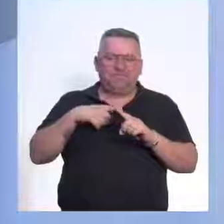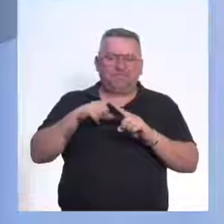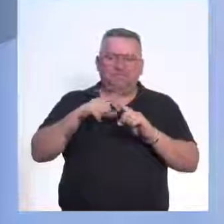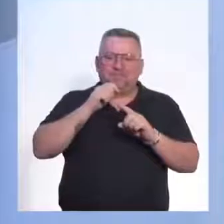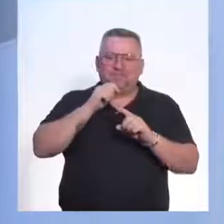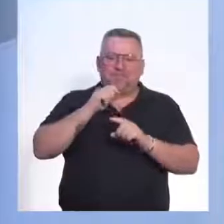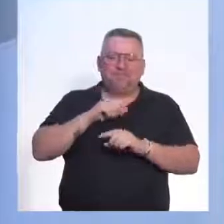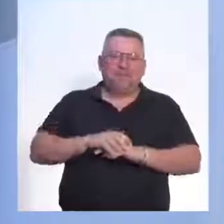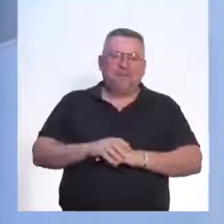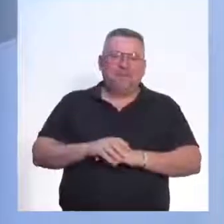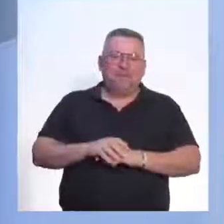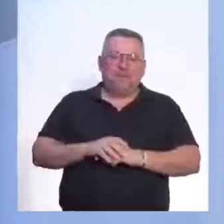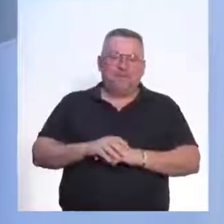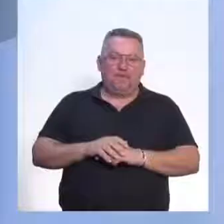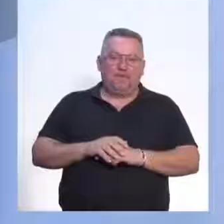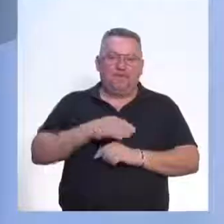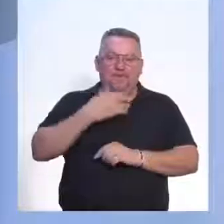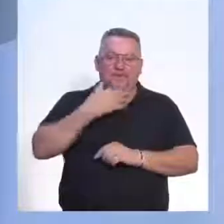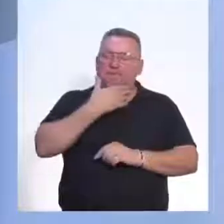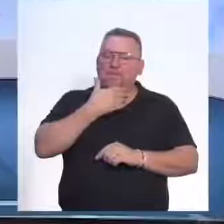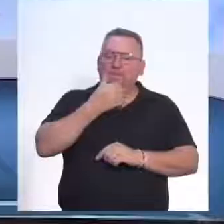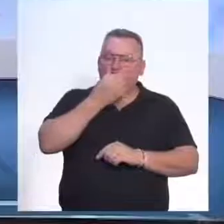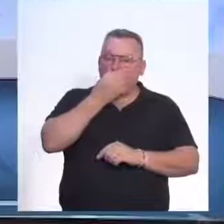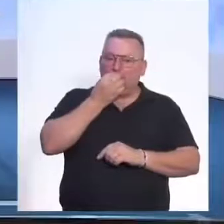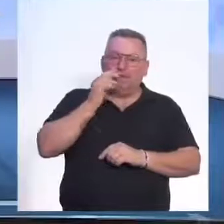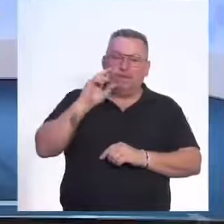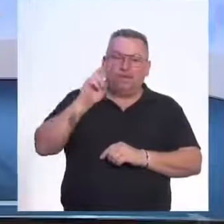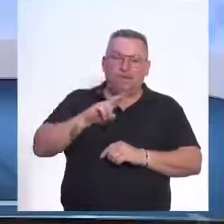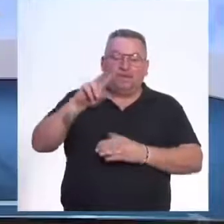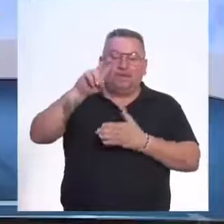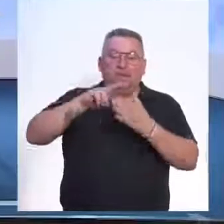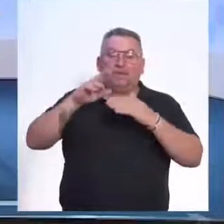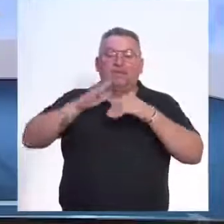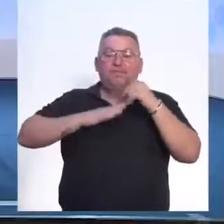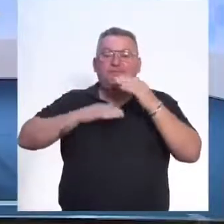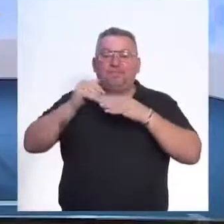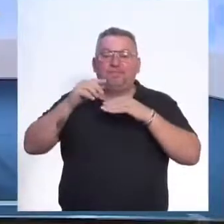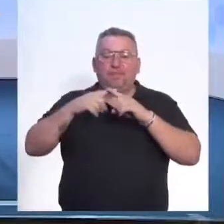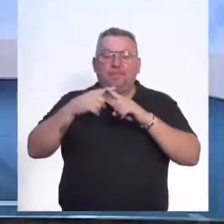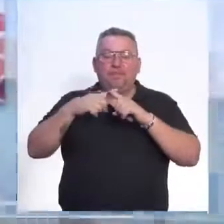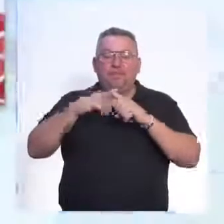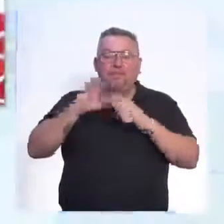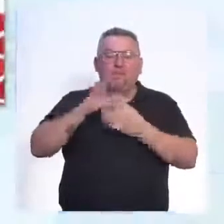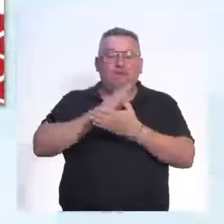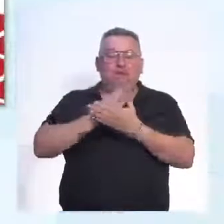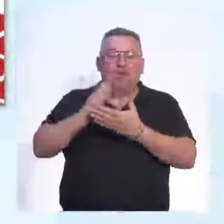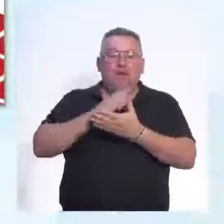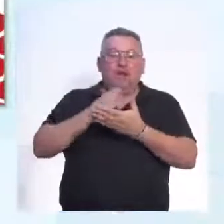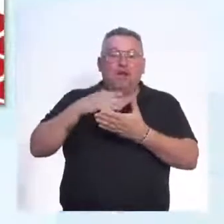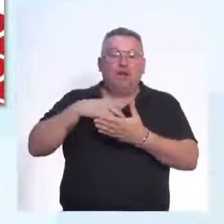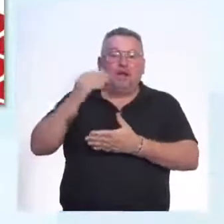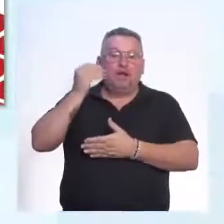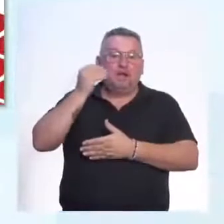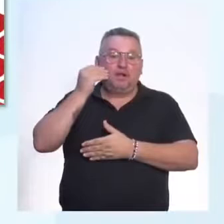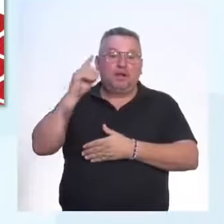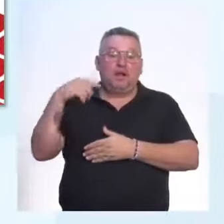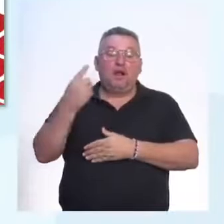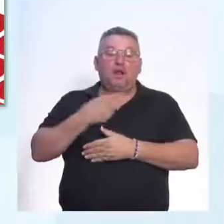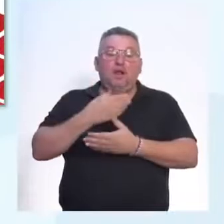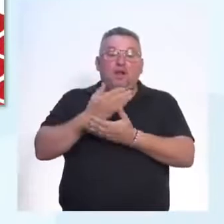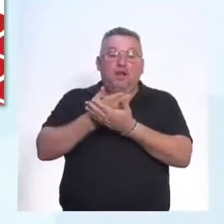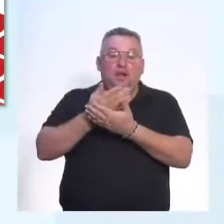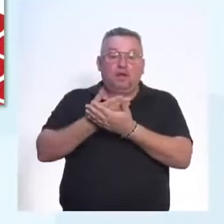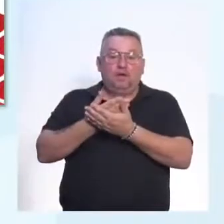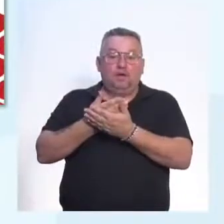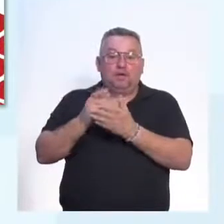Exatamente. Vai dar tudo certo. Então, vamos lá, professores. Leitura da habilidade, porque a gente já começa a pensar aqui a nossa aula. O professor